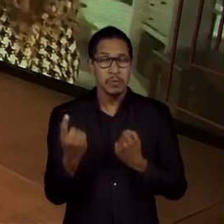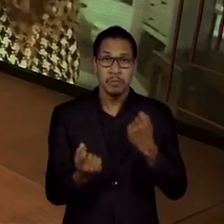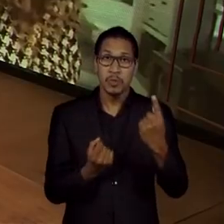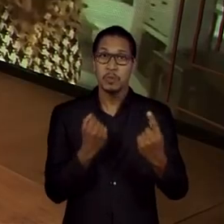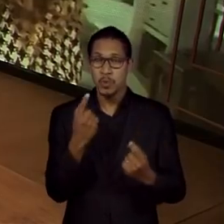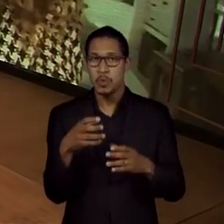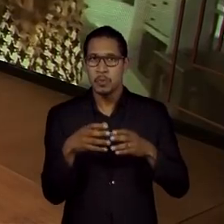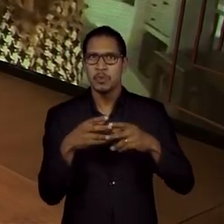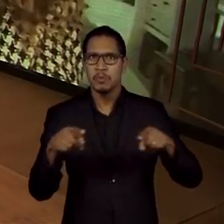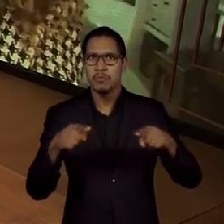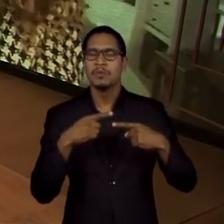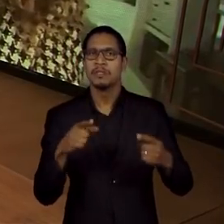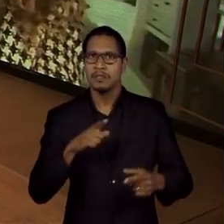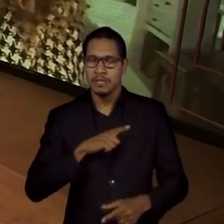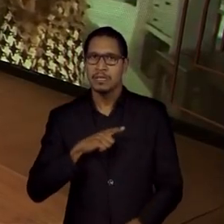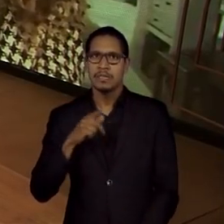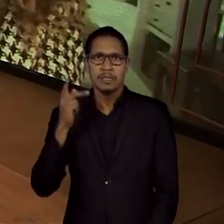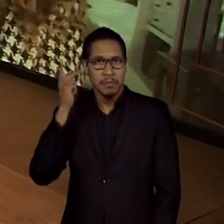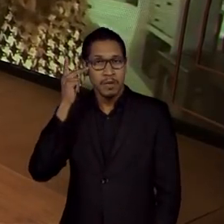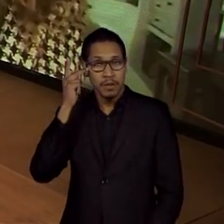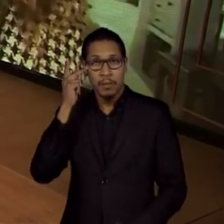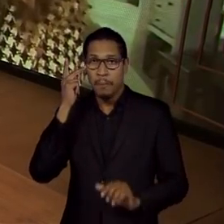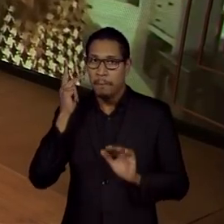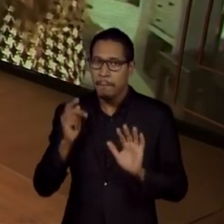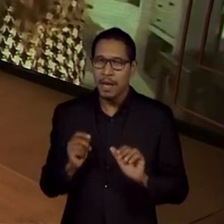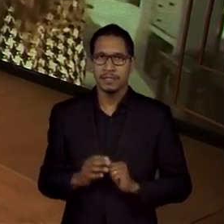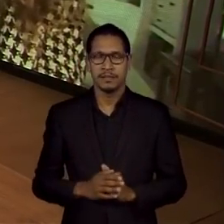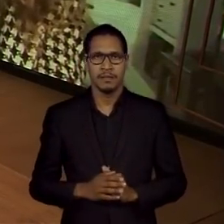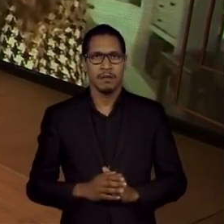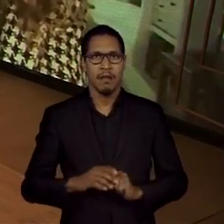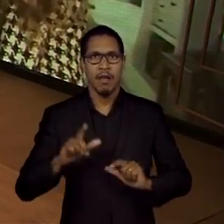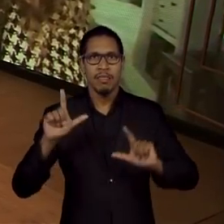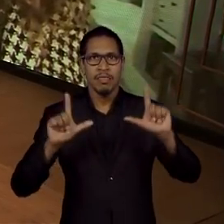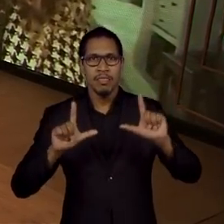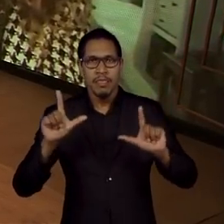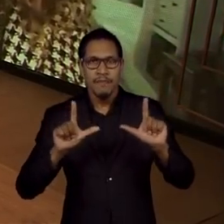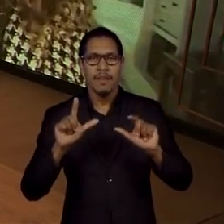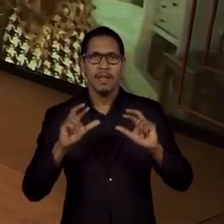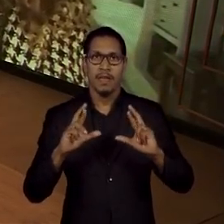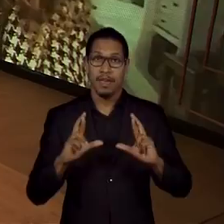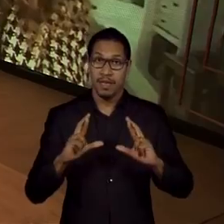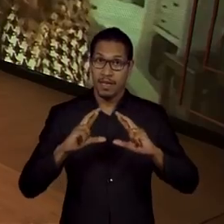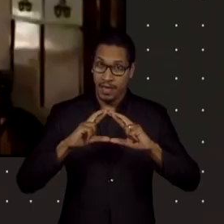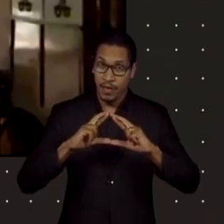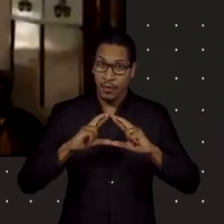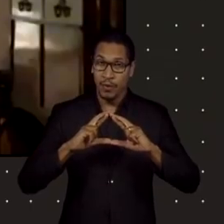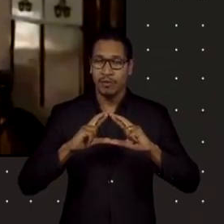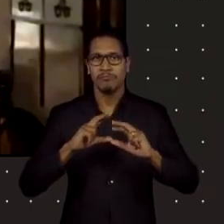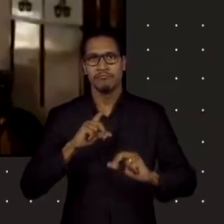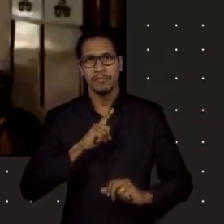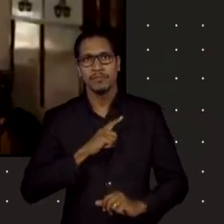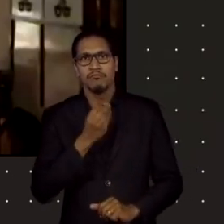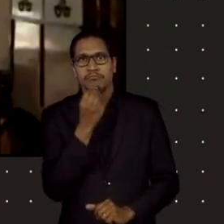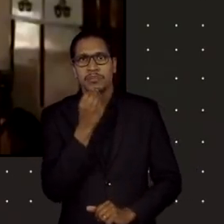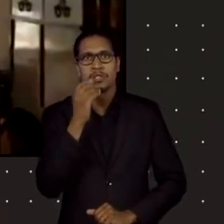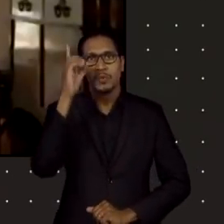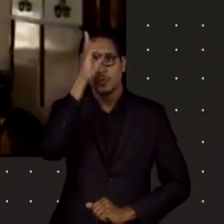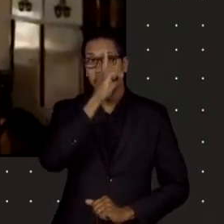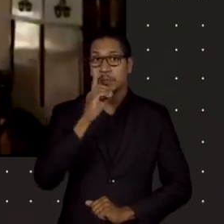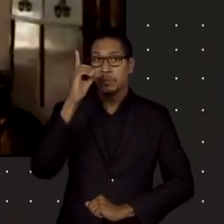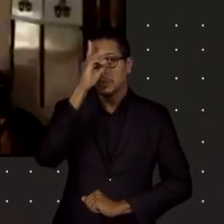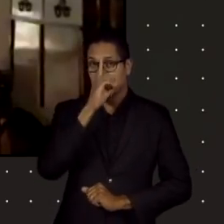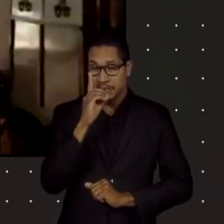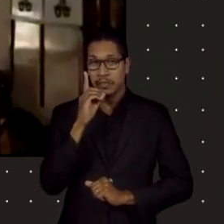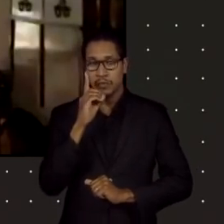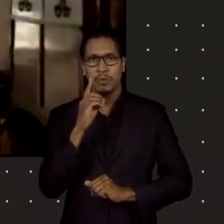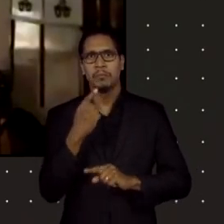bandas e tudo. E quando a TV Record, com um espaço aos domingos, né? Espaço parece